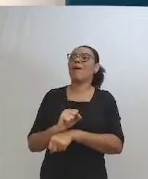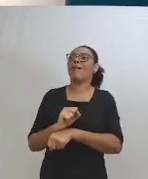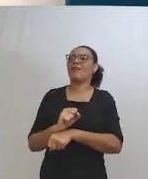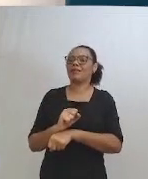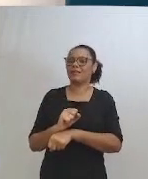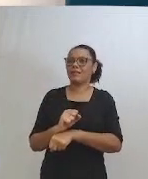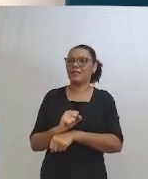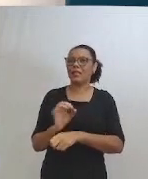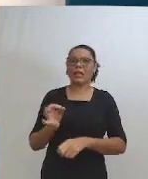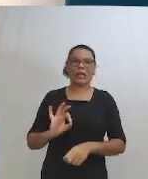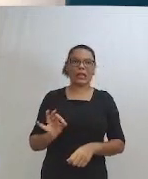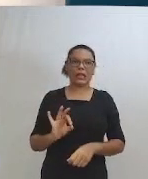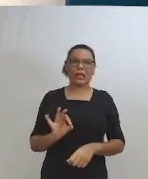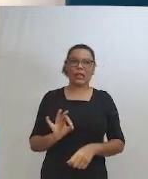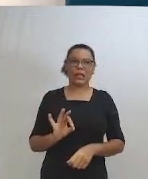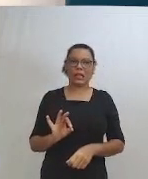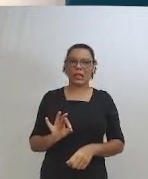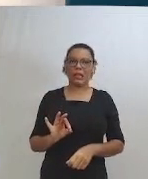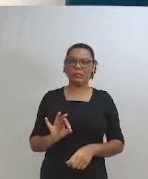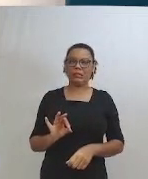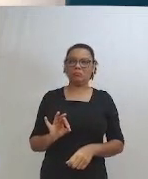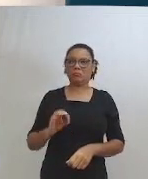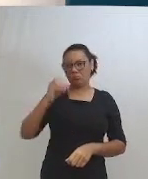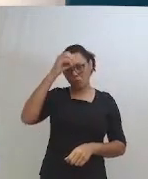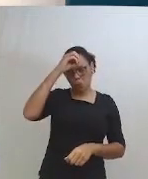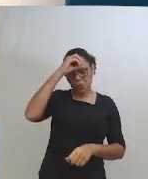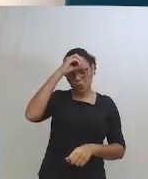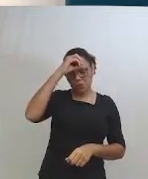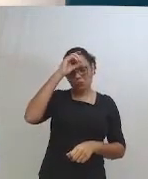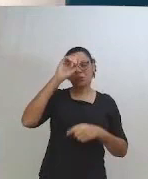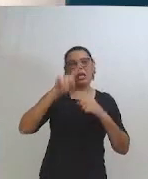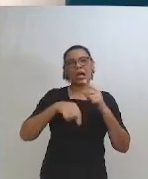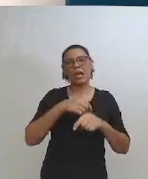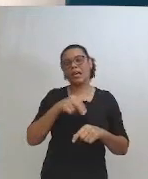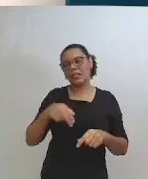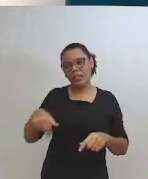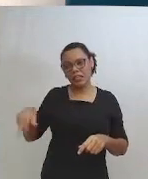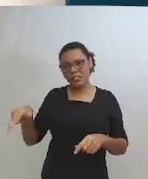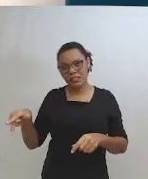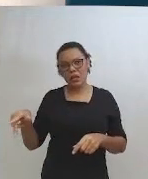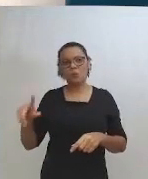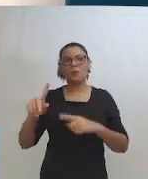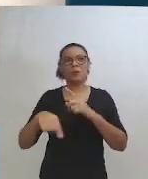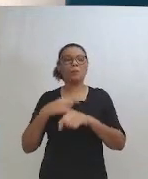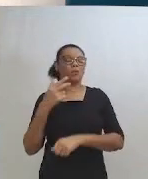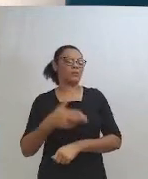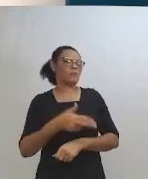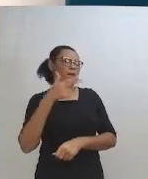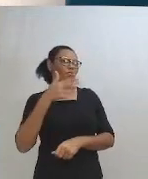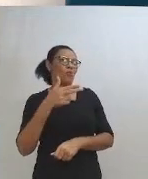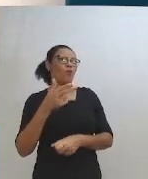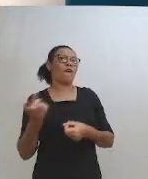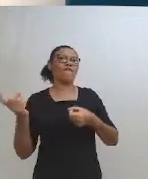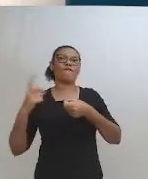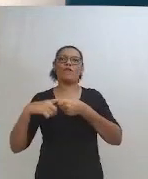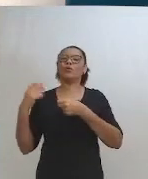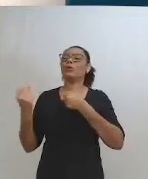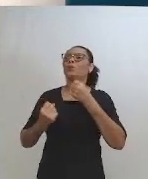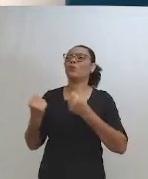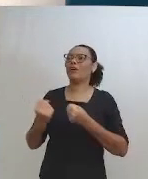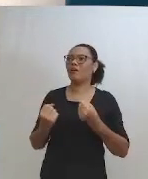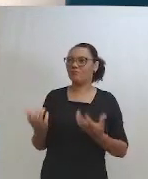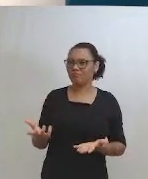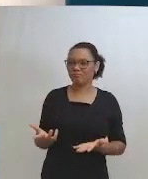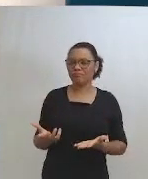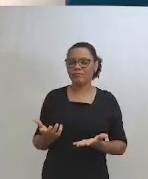o Aderbal soubesse. E aí desceu do veículo e foi lá e matou a vítima e retornou para o veículo. Ora, por uma